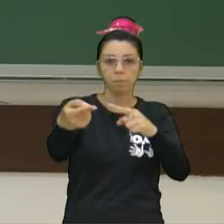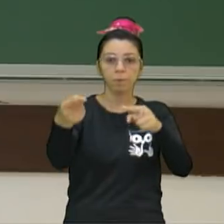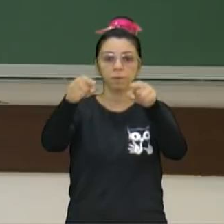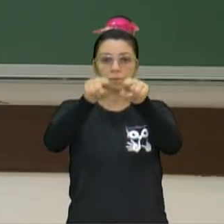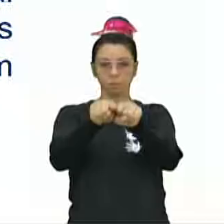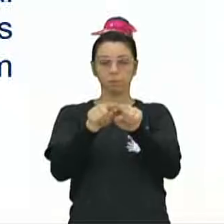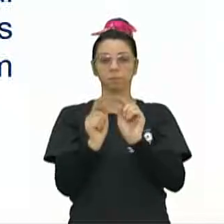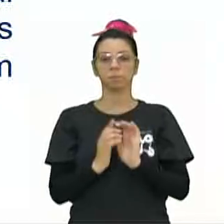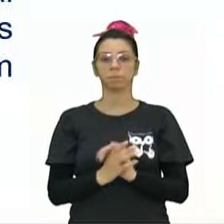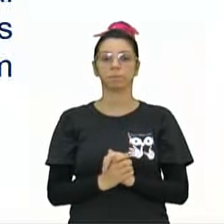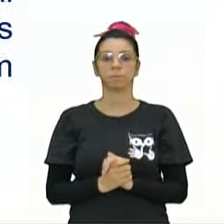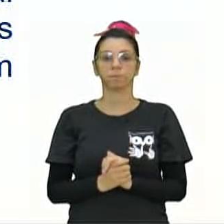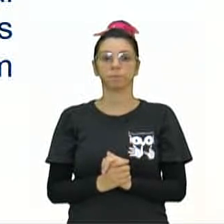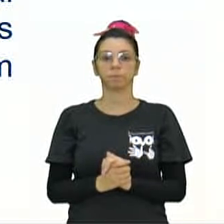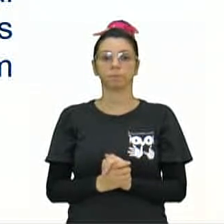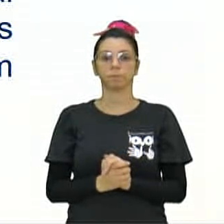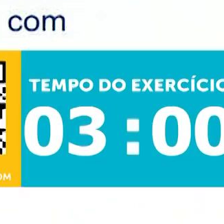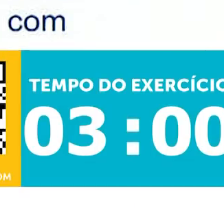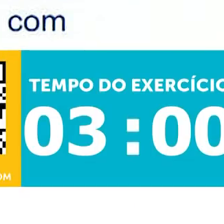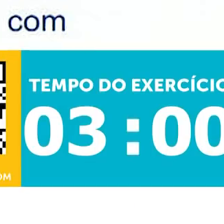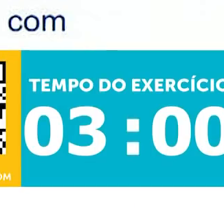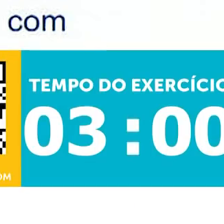exercício.